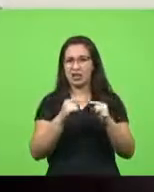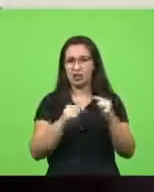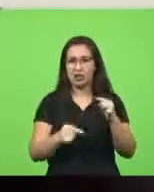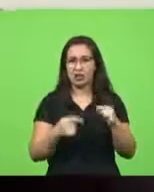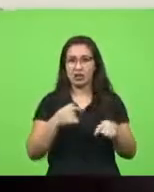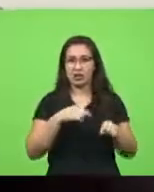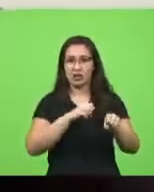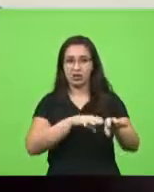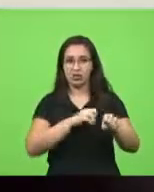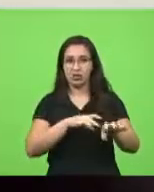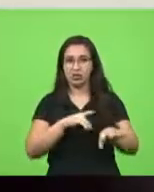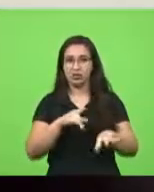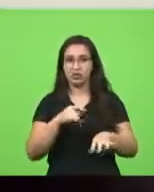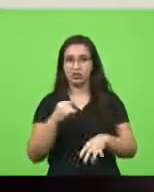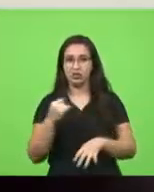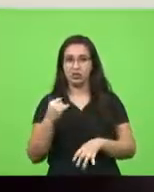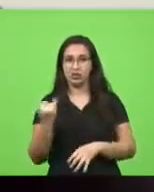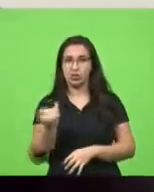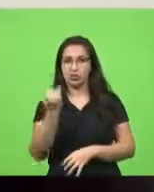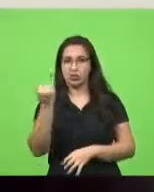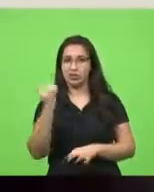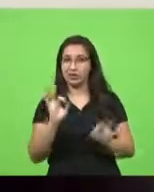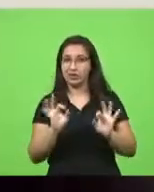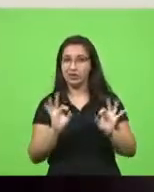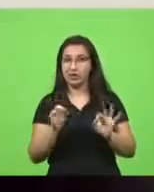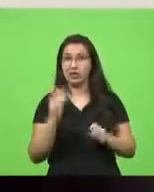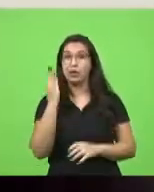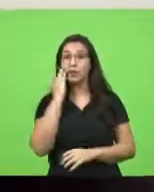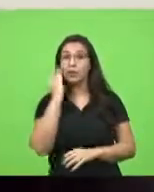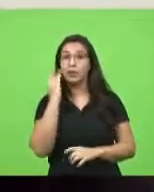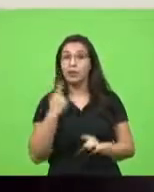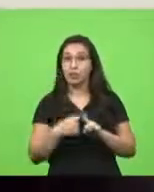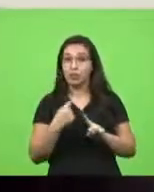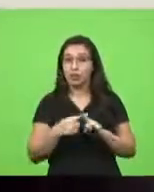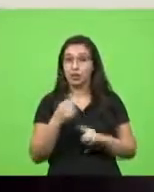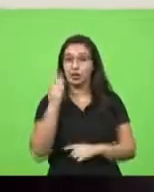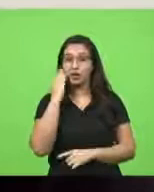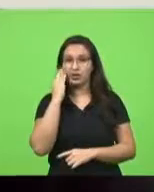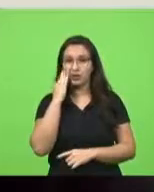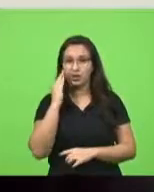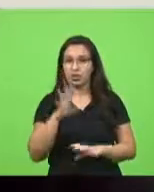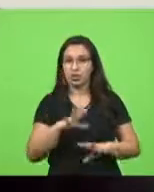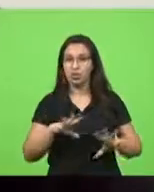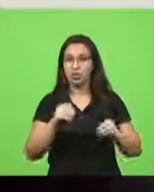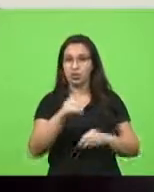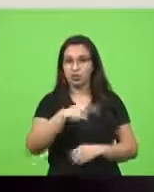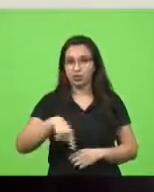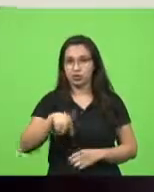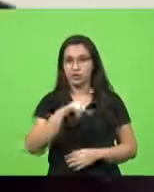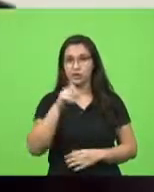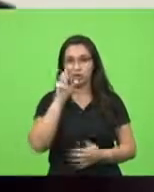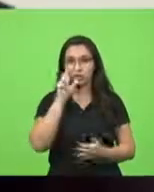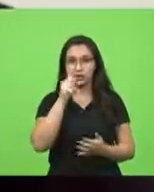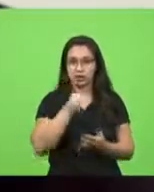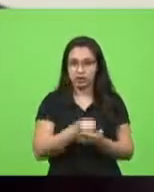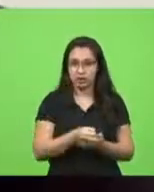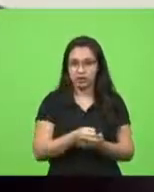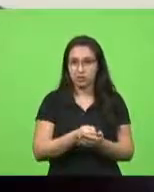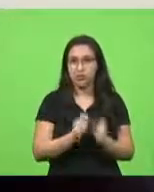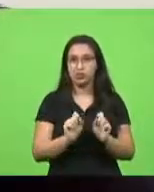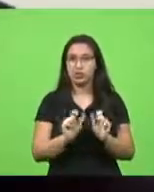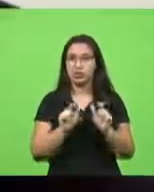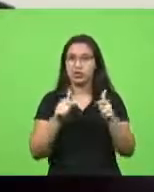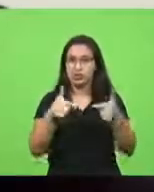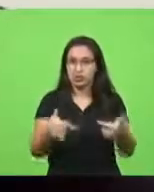é serviço essencial. Porque eu entendo que as nossas atitudes, as nossas